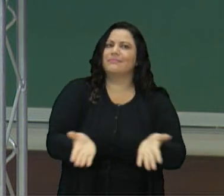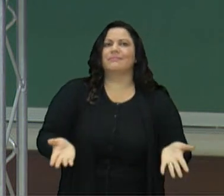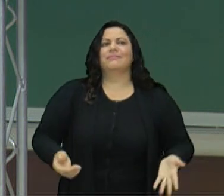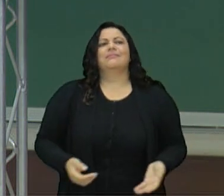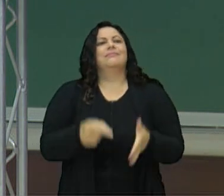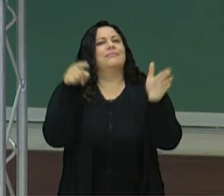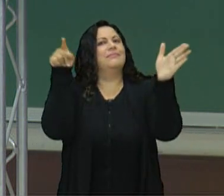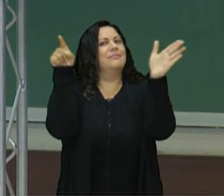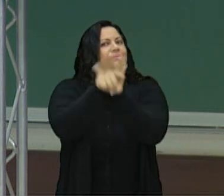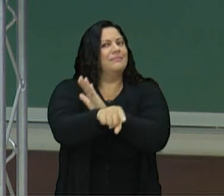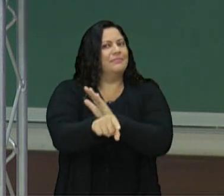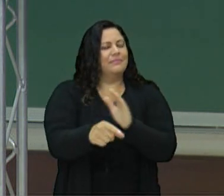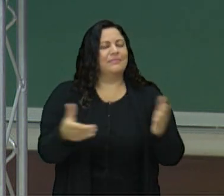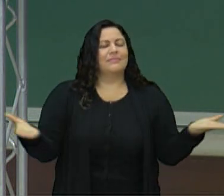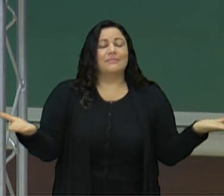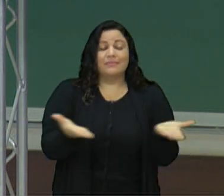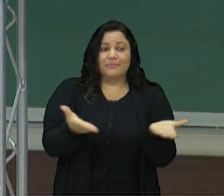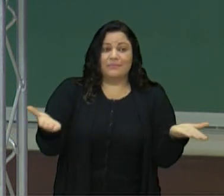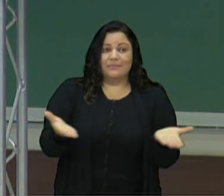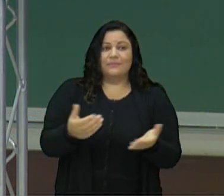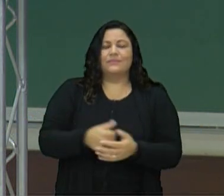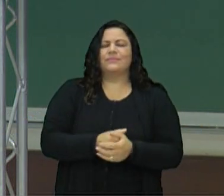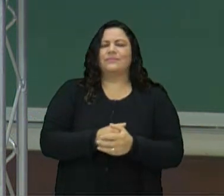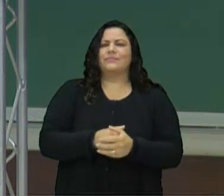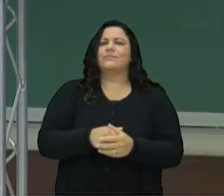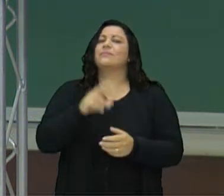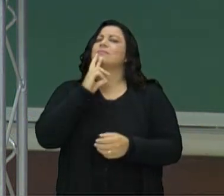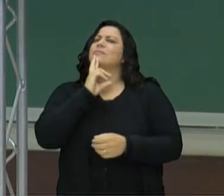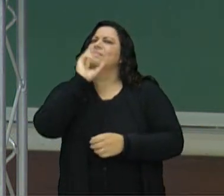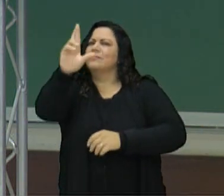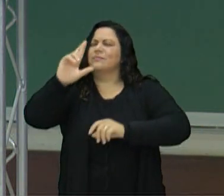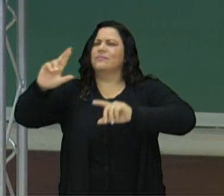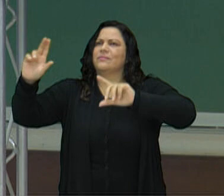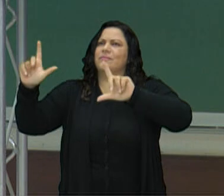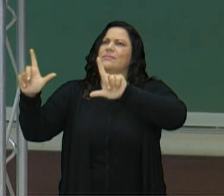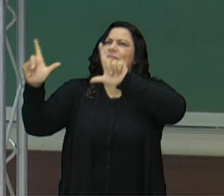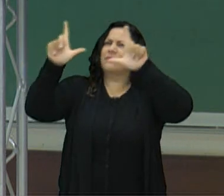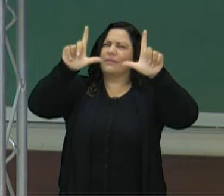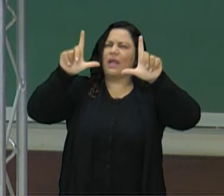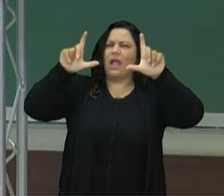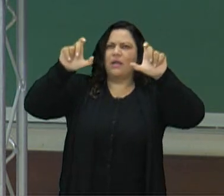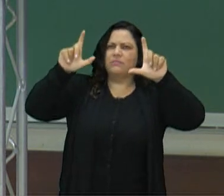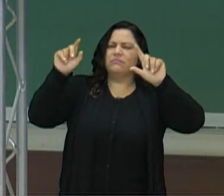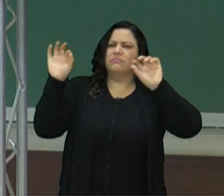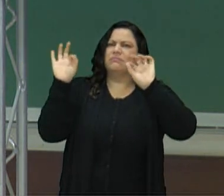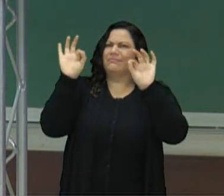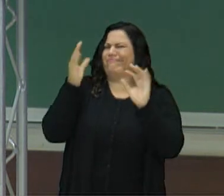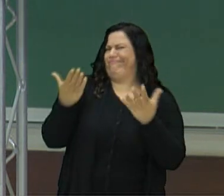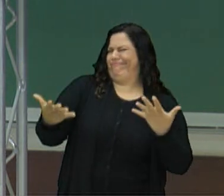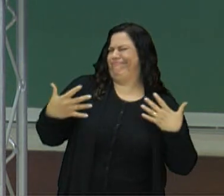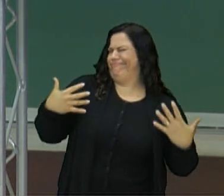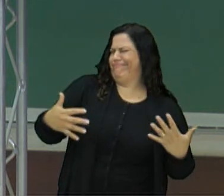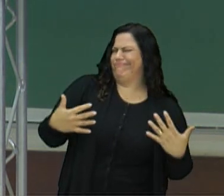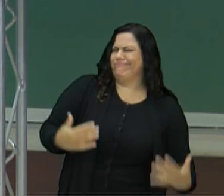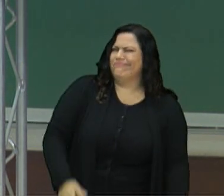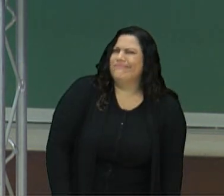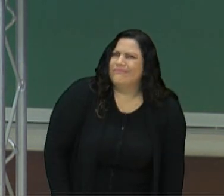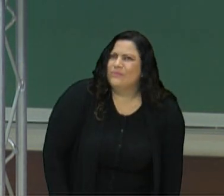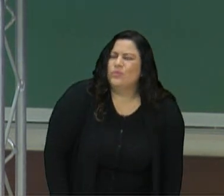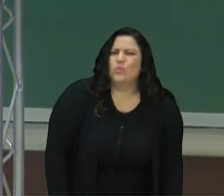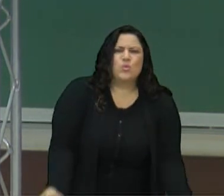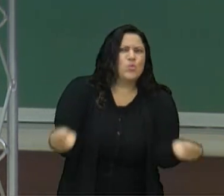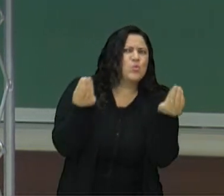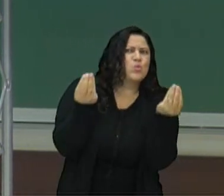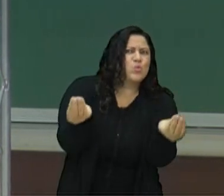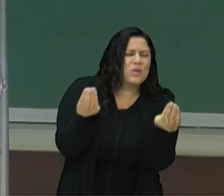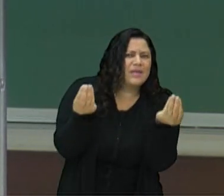perguntinha na aula de hoje. A resposta está na imagem. Ô, professor, você judiou, né? O que dá para ver ali? Desculpe, professor, você